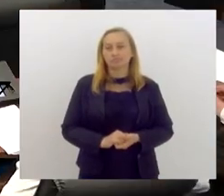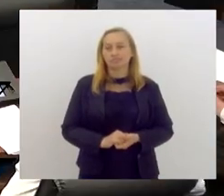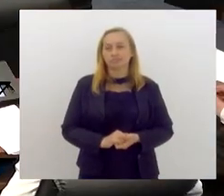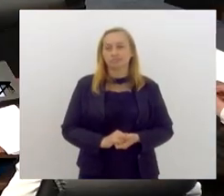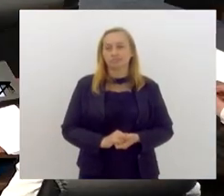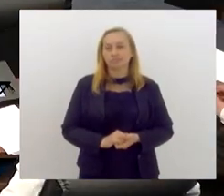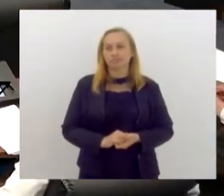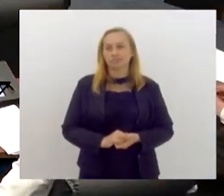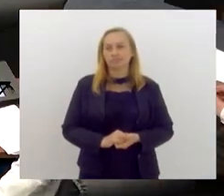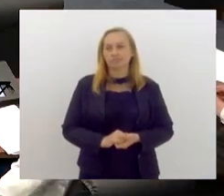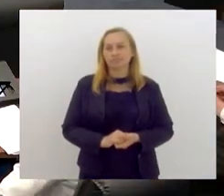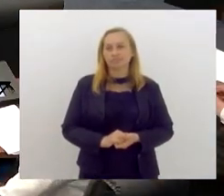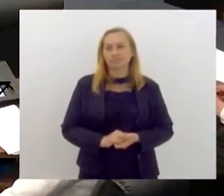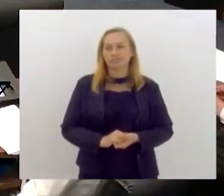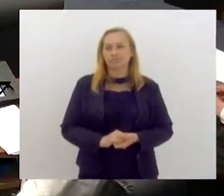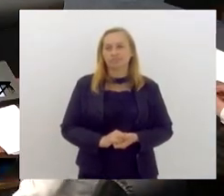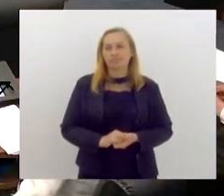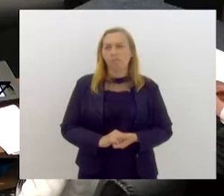coletado.